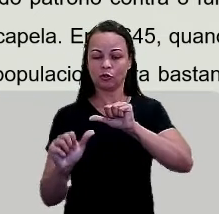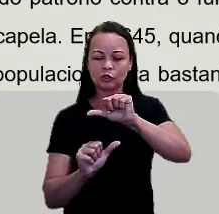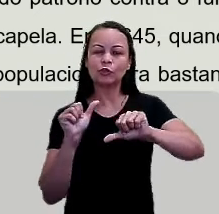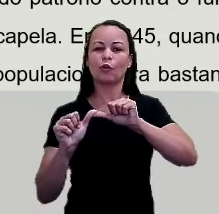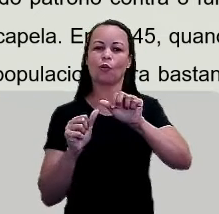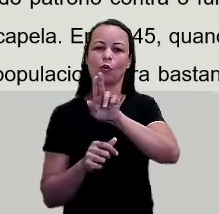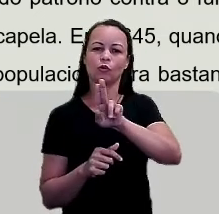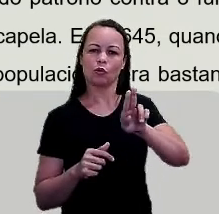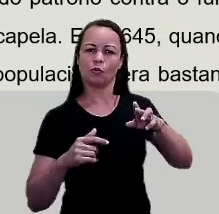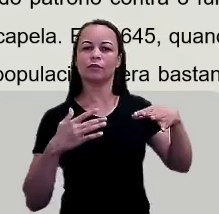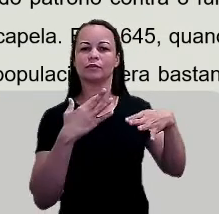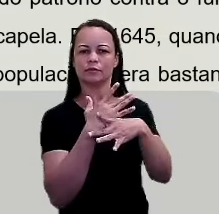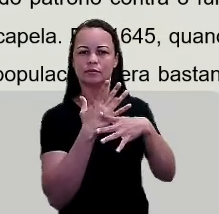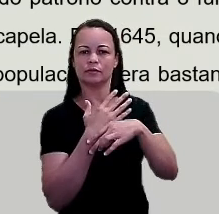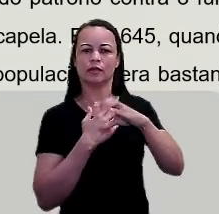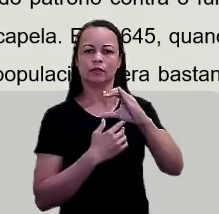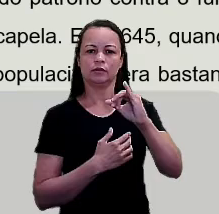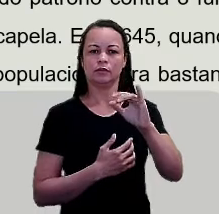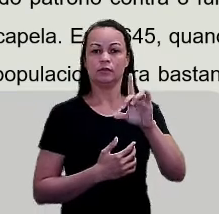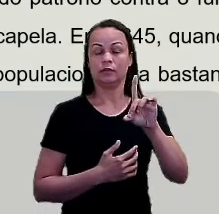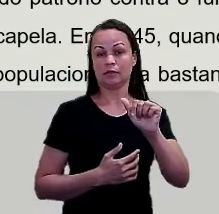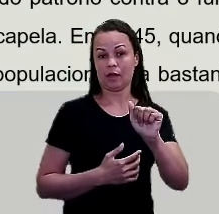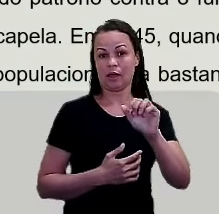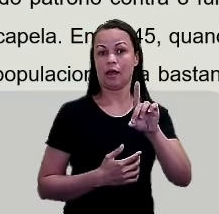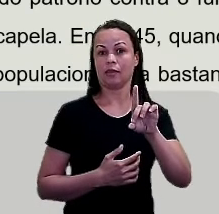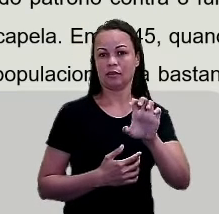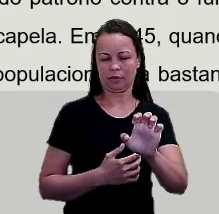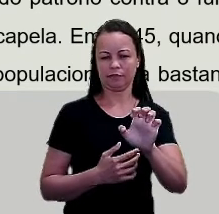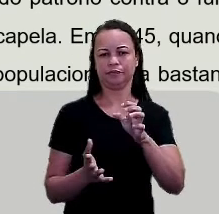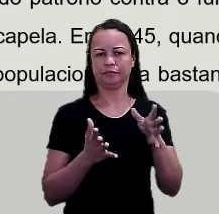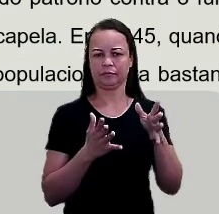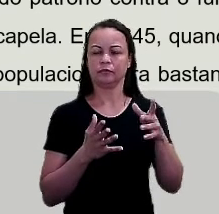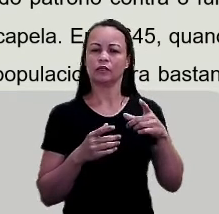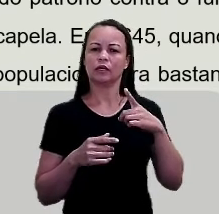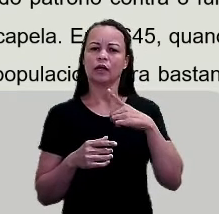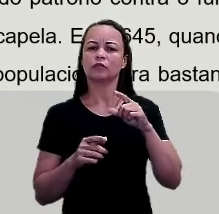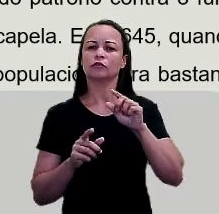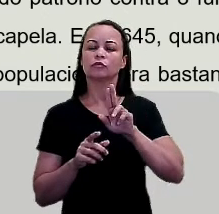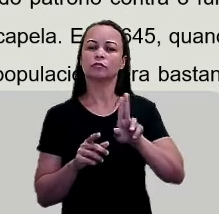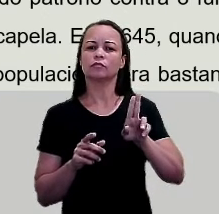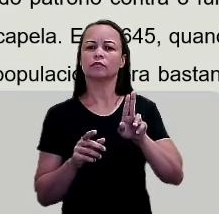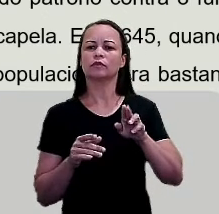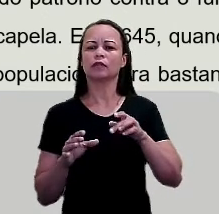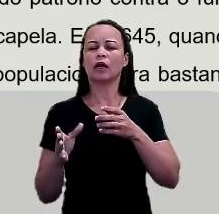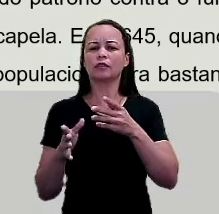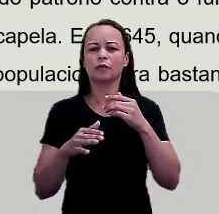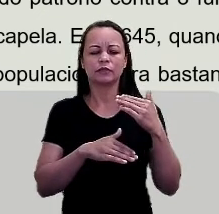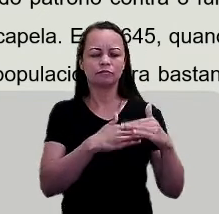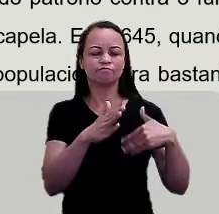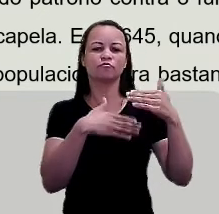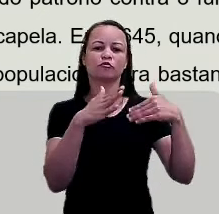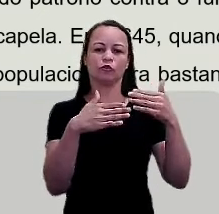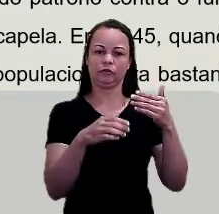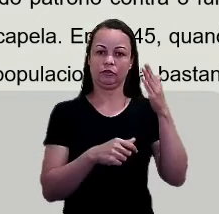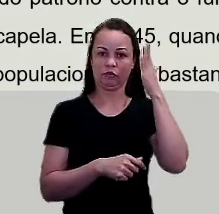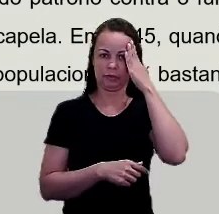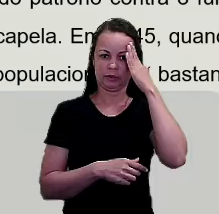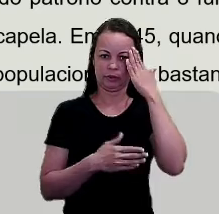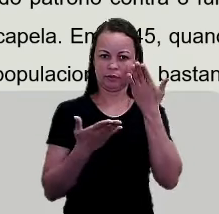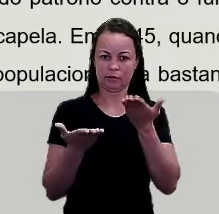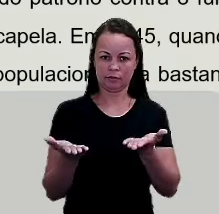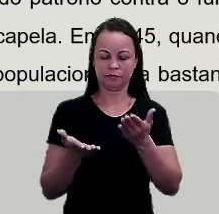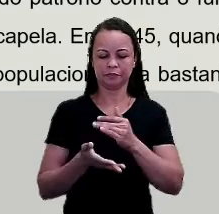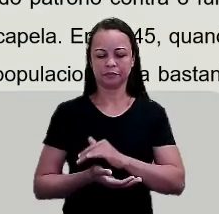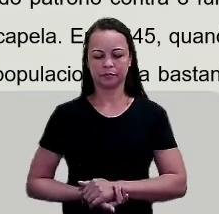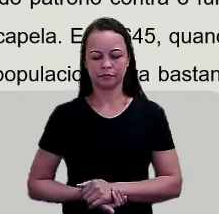termos, não o tombamento, mas até termos as características de cidade. Passou por uma evolução e vamos compreender isso agora.